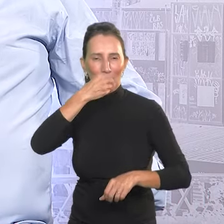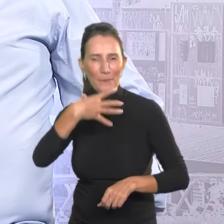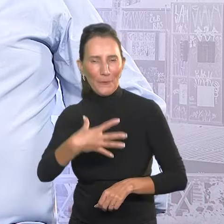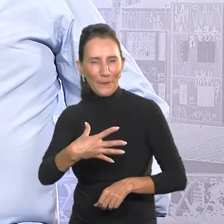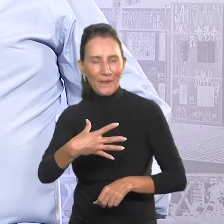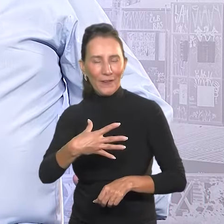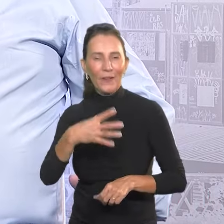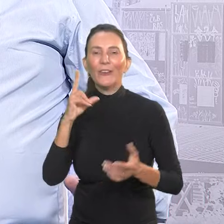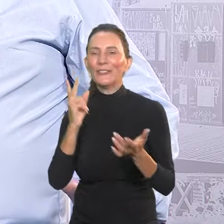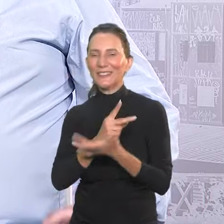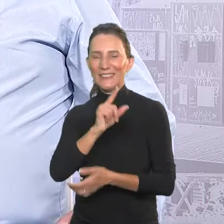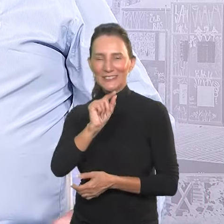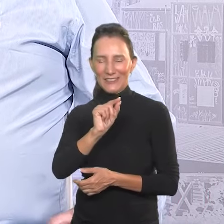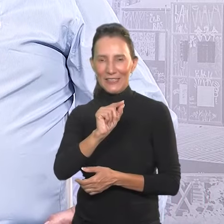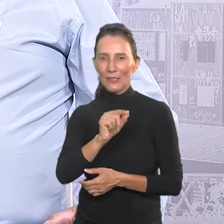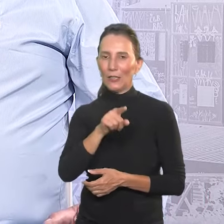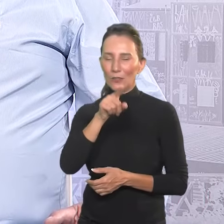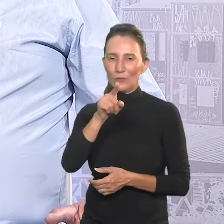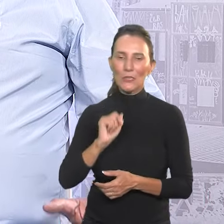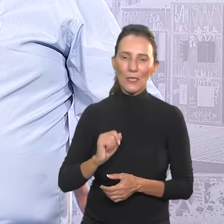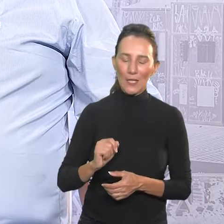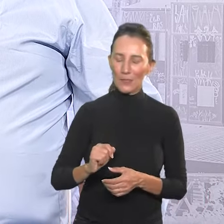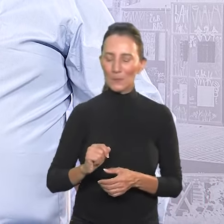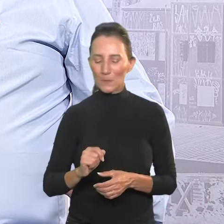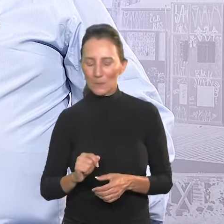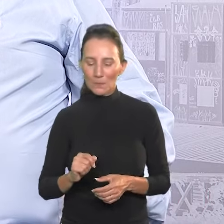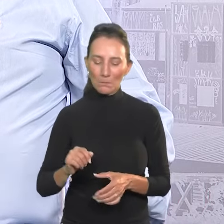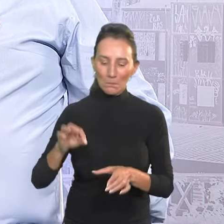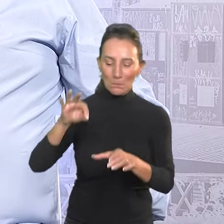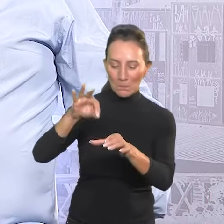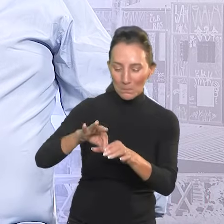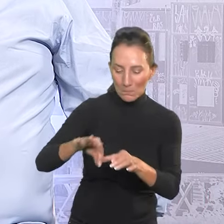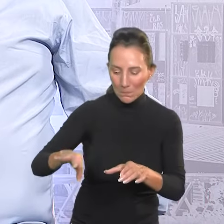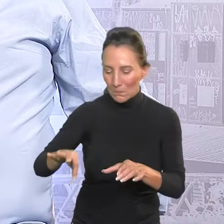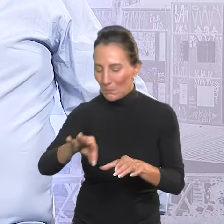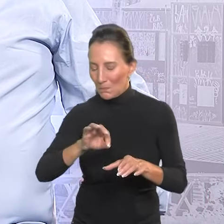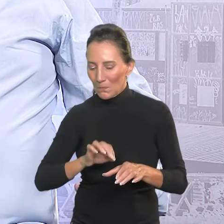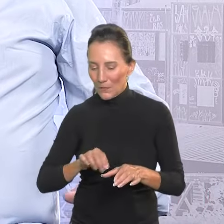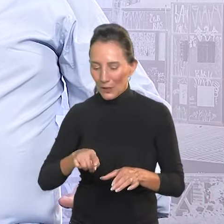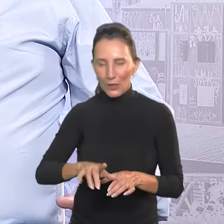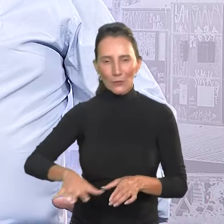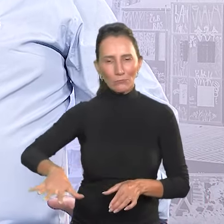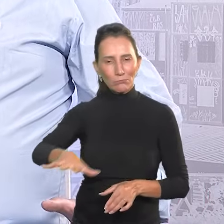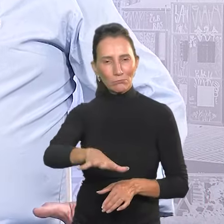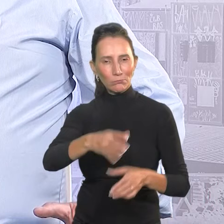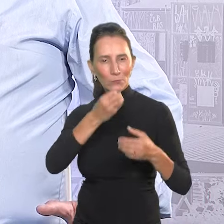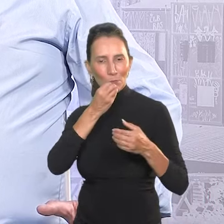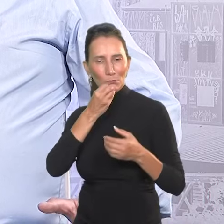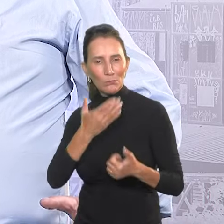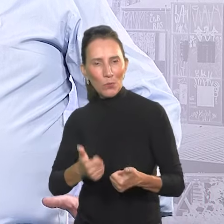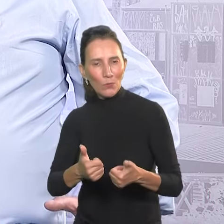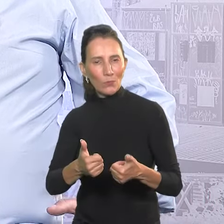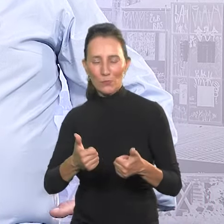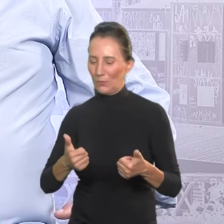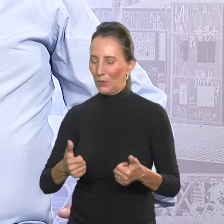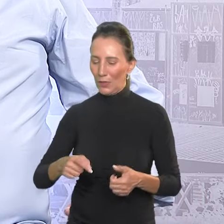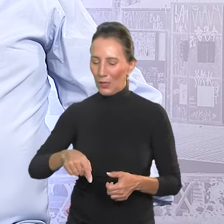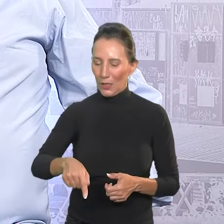bom, o que ocorre? Você vai ter uma estrutura toda bem montada, uma